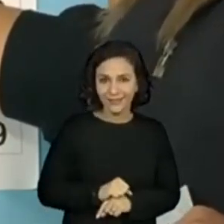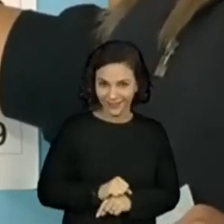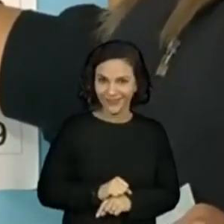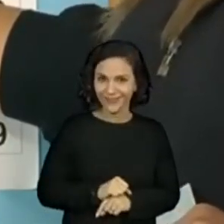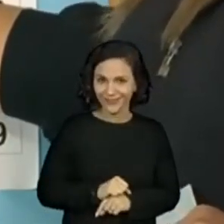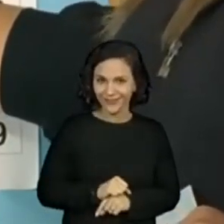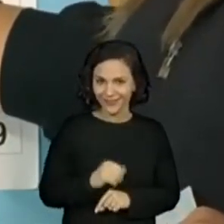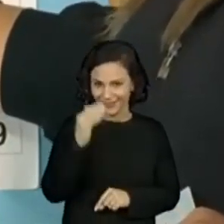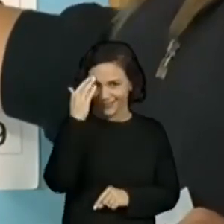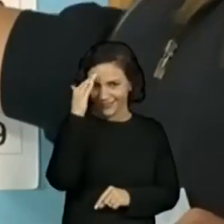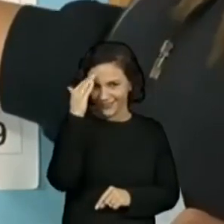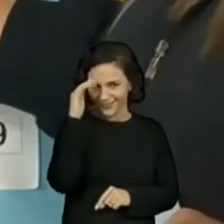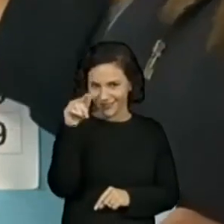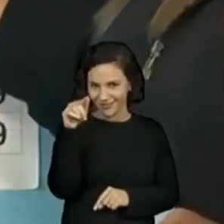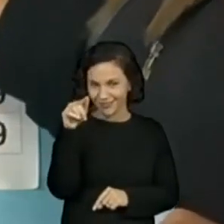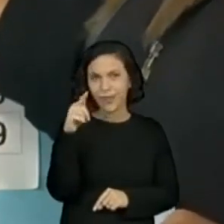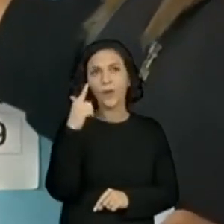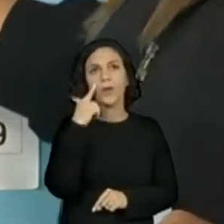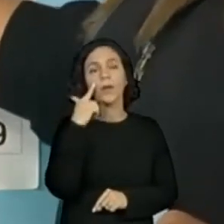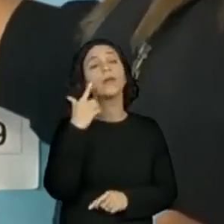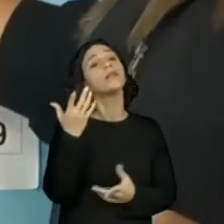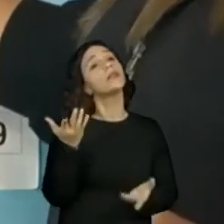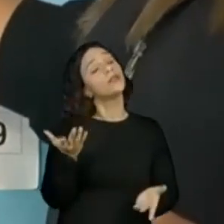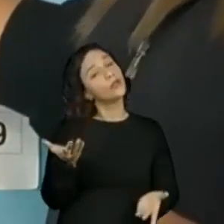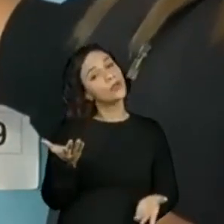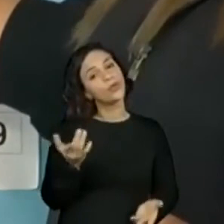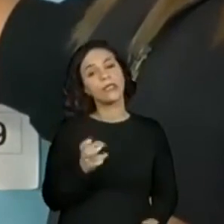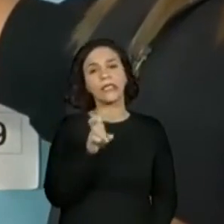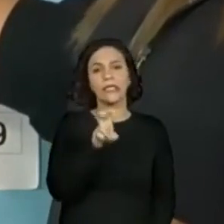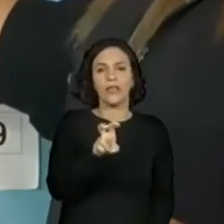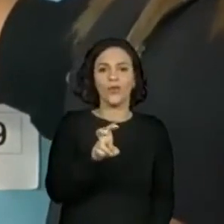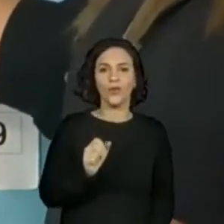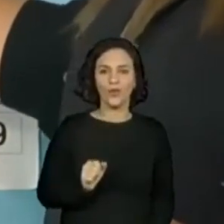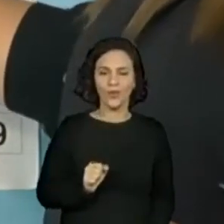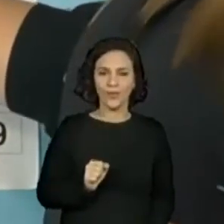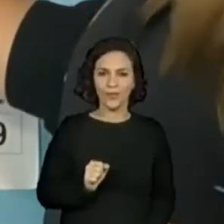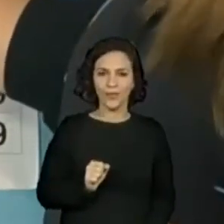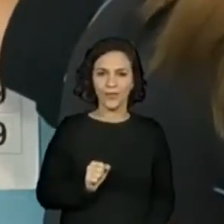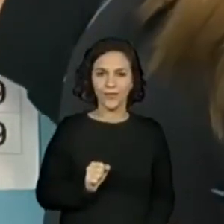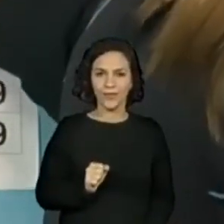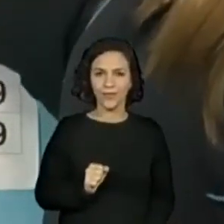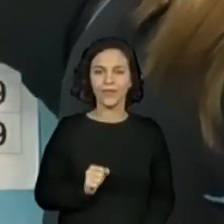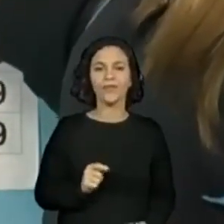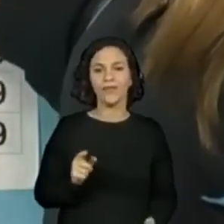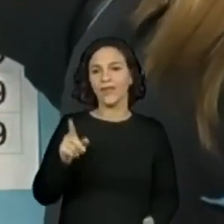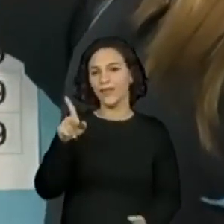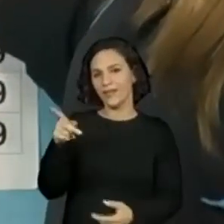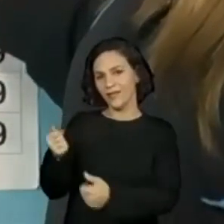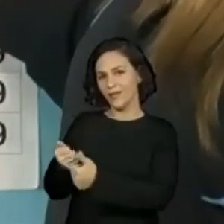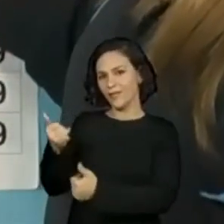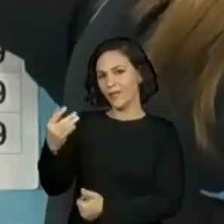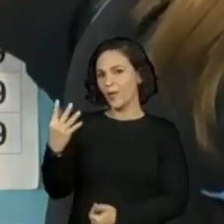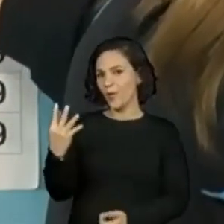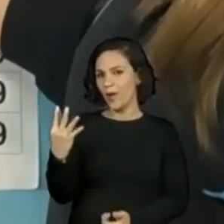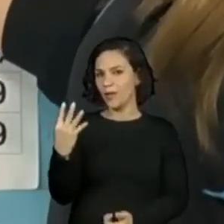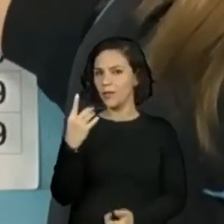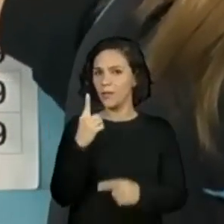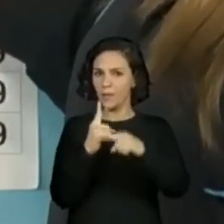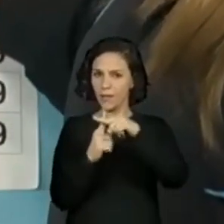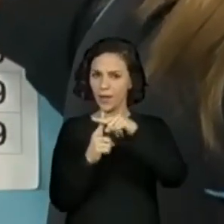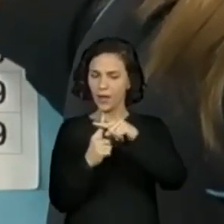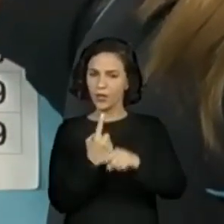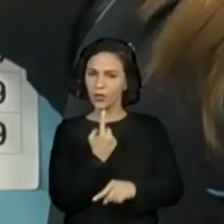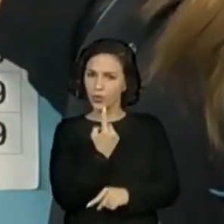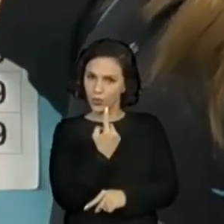4 mais 1, isso mesmo, é igual a 5. A Propati ali colocou para nós, olha. Então, sempre